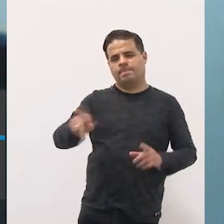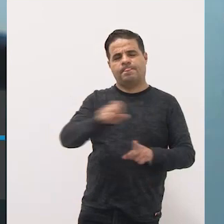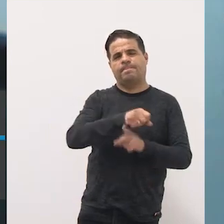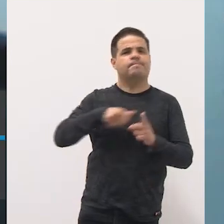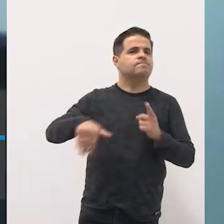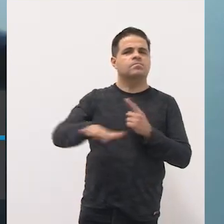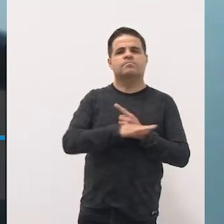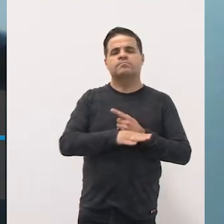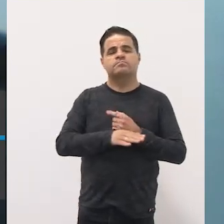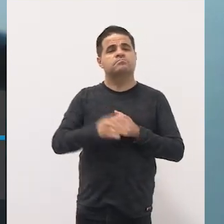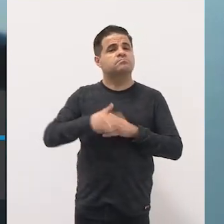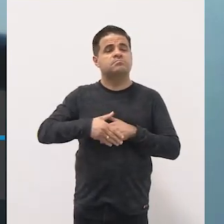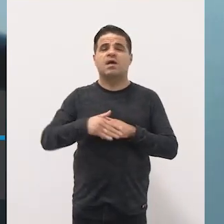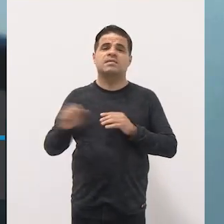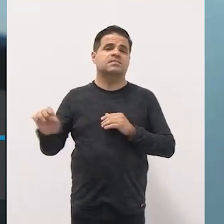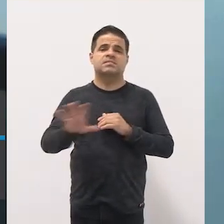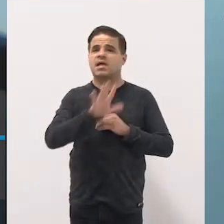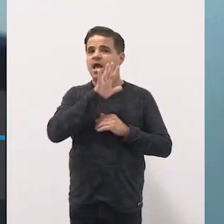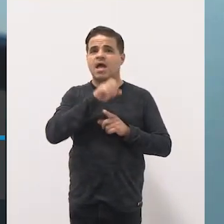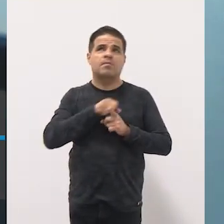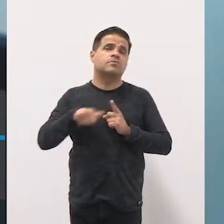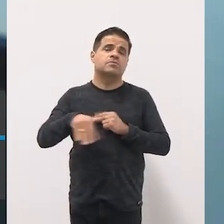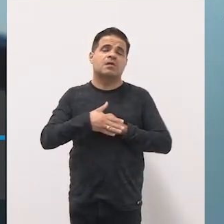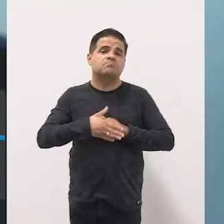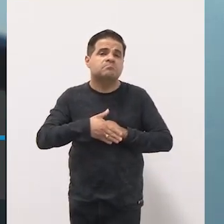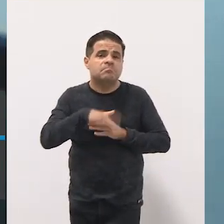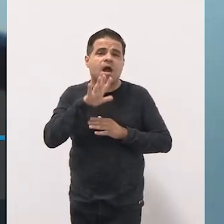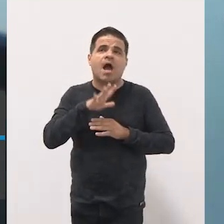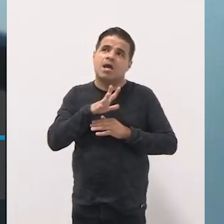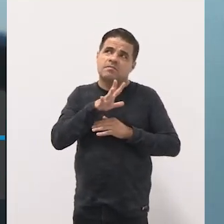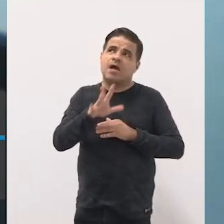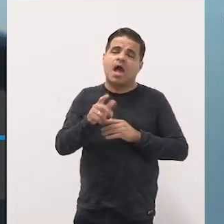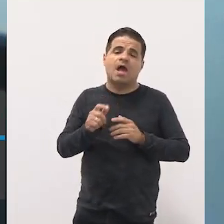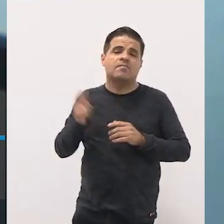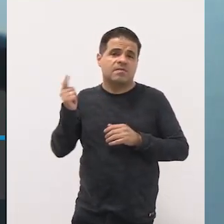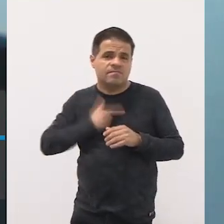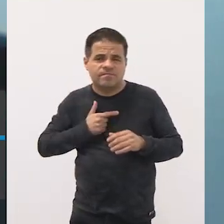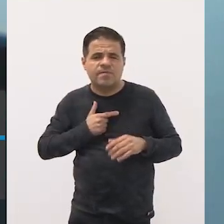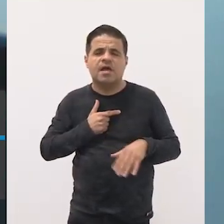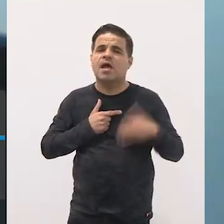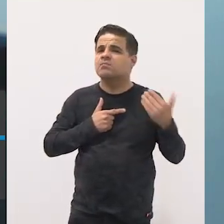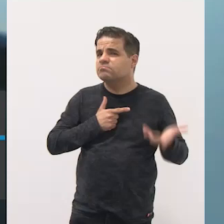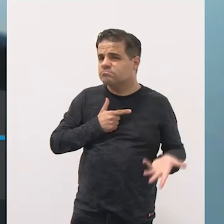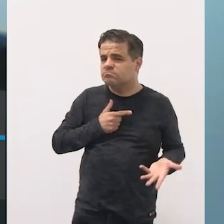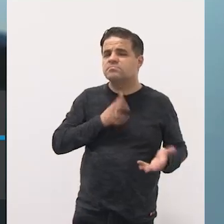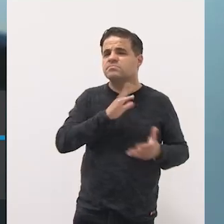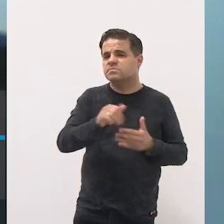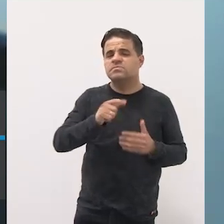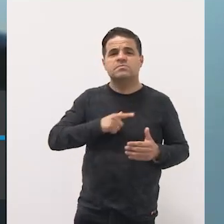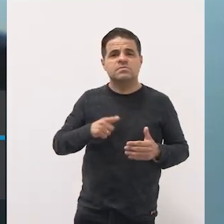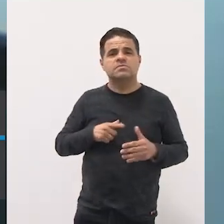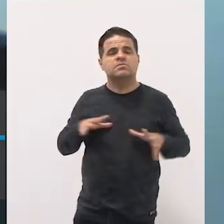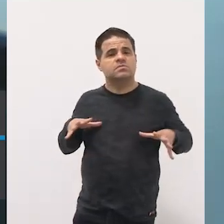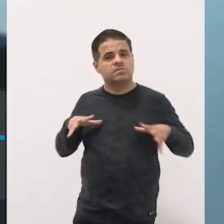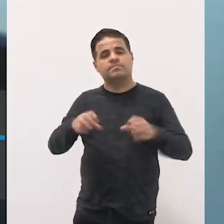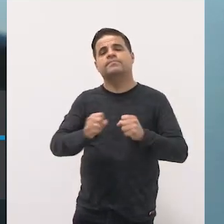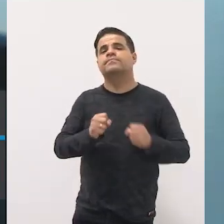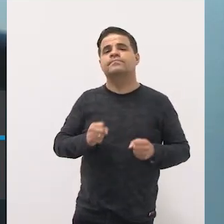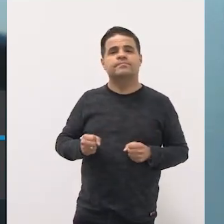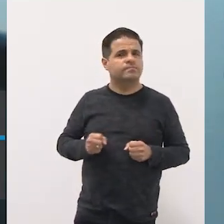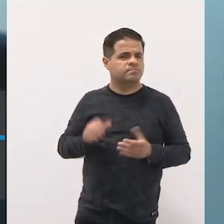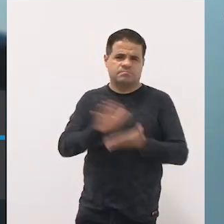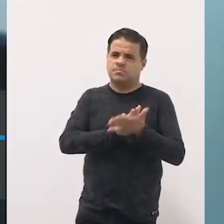sociedade mais cara, de uma sociedade que vai ser feia, de uma sociedade que vai ser uma agressão visual,